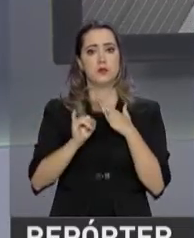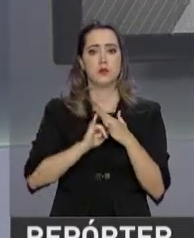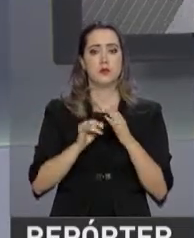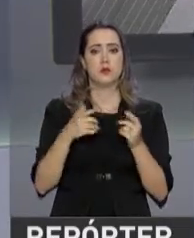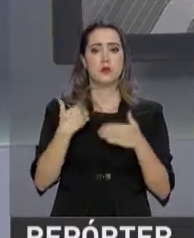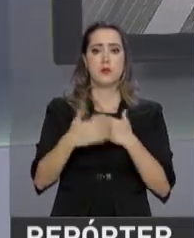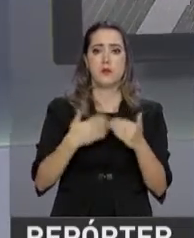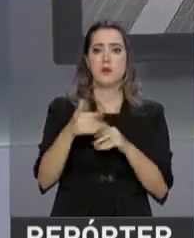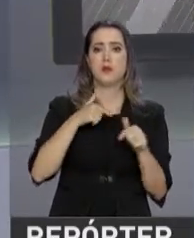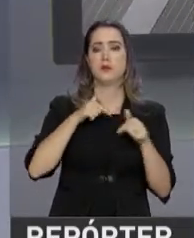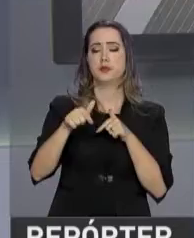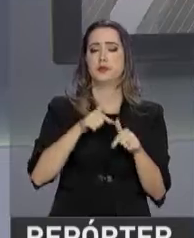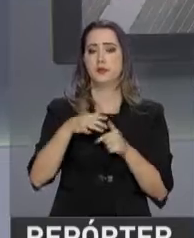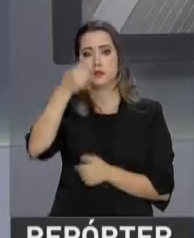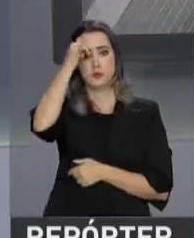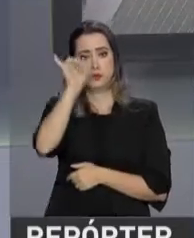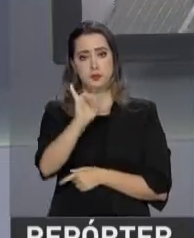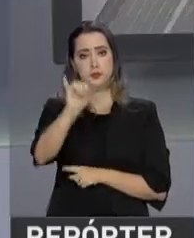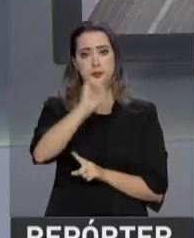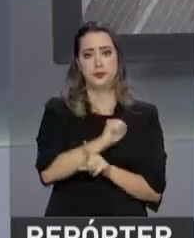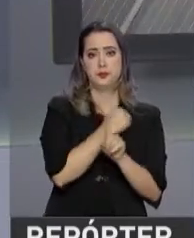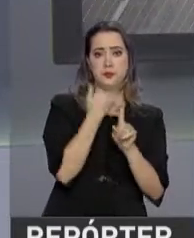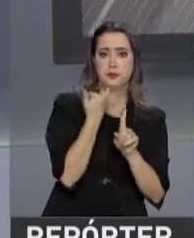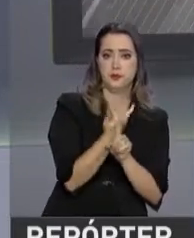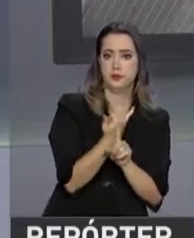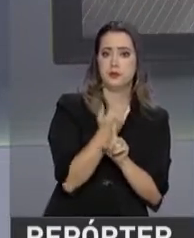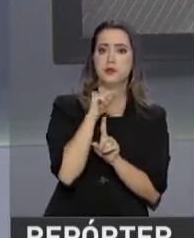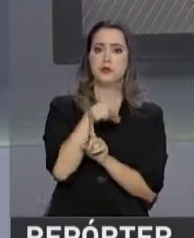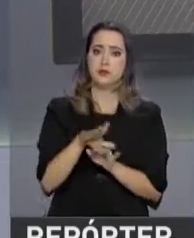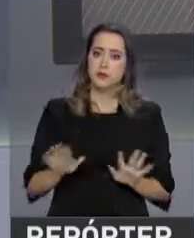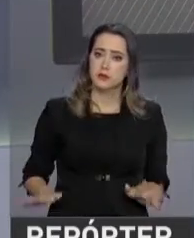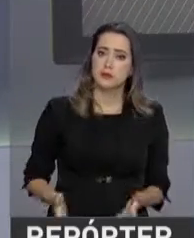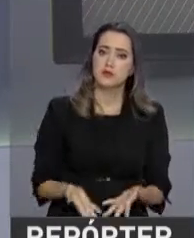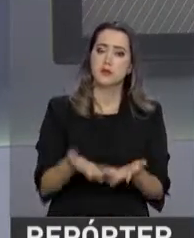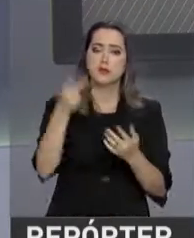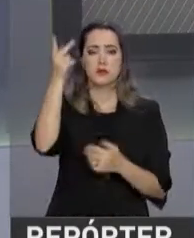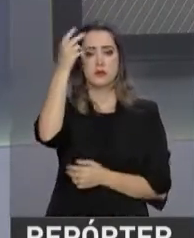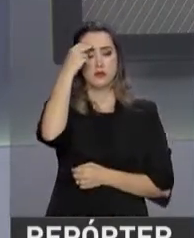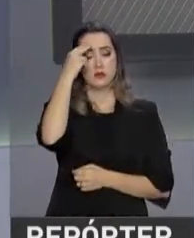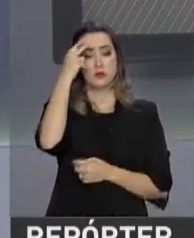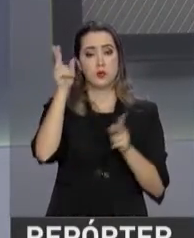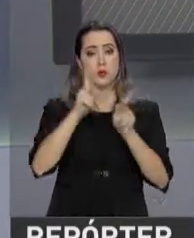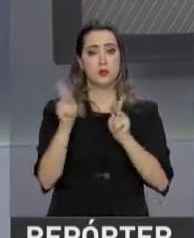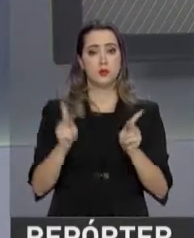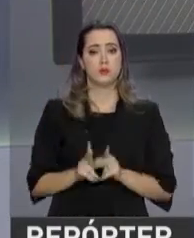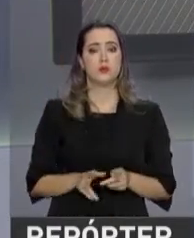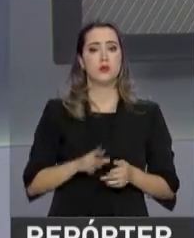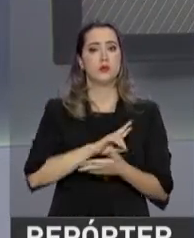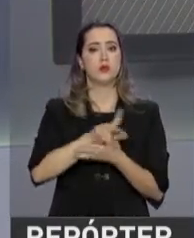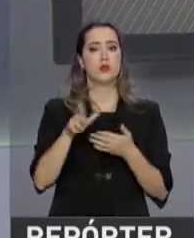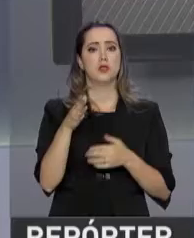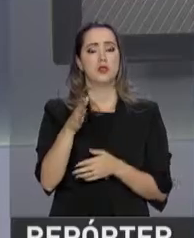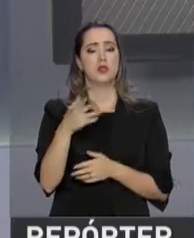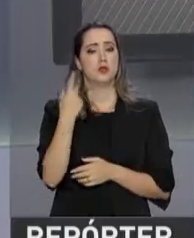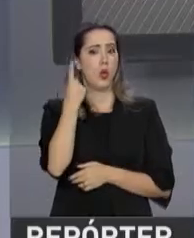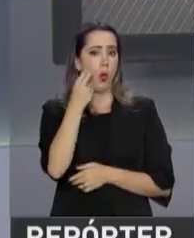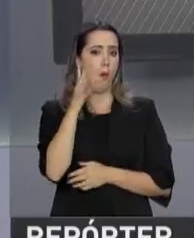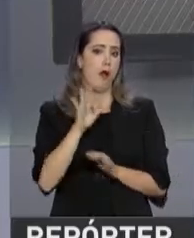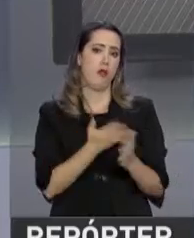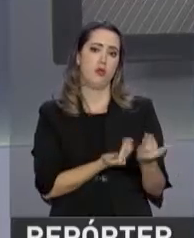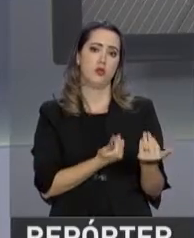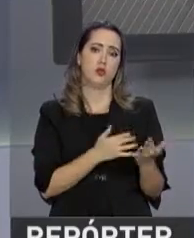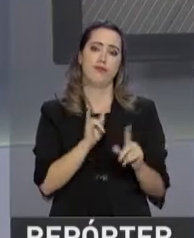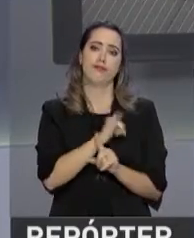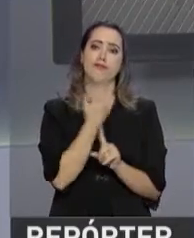combate a esse tipo de violência e promovam a cultura da paz é muito comum entre os jovens o bullying acontece com mais freqüência nas escolas